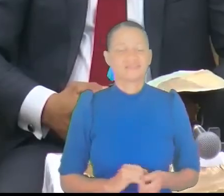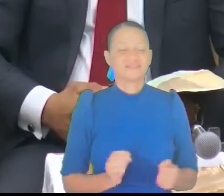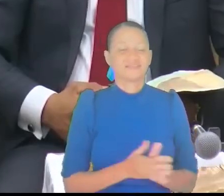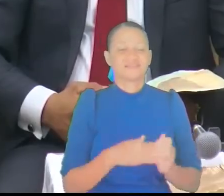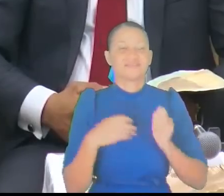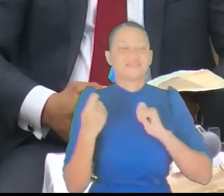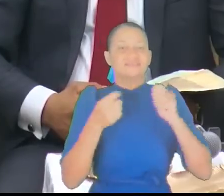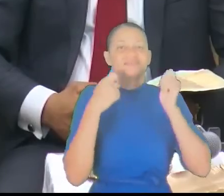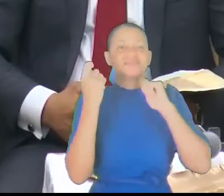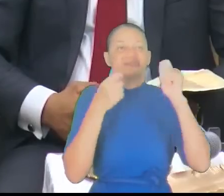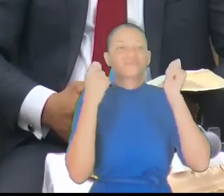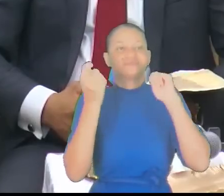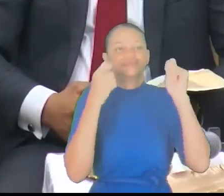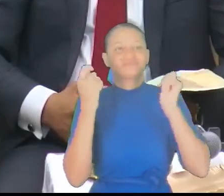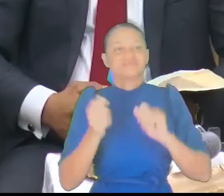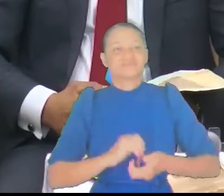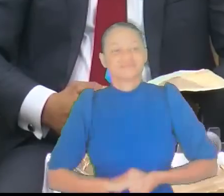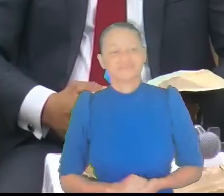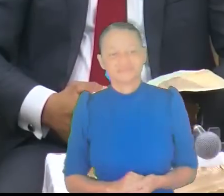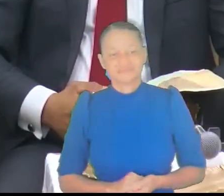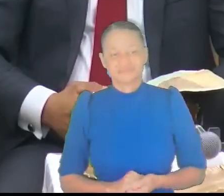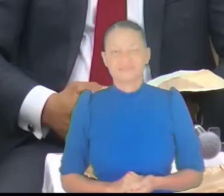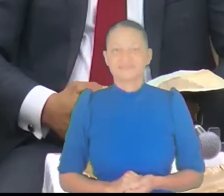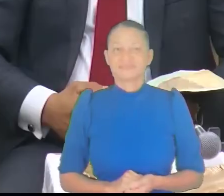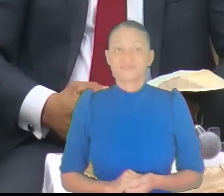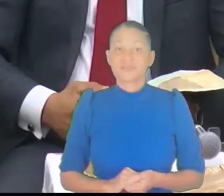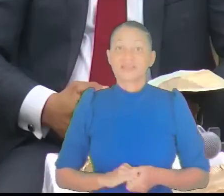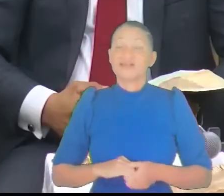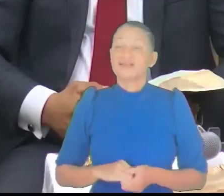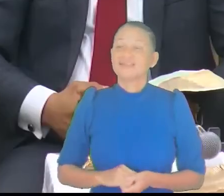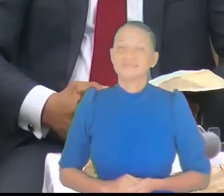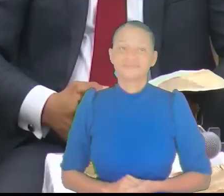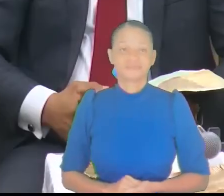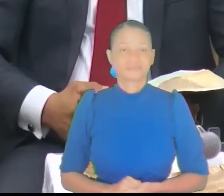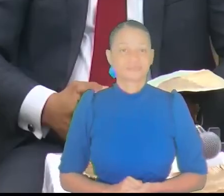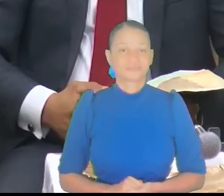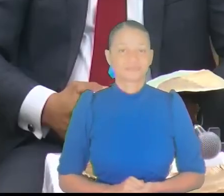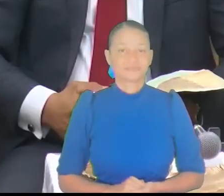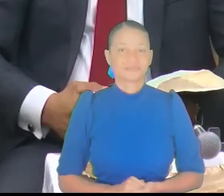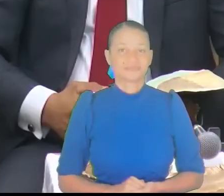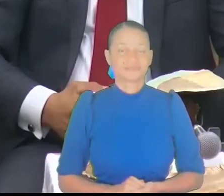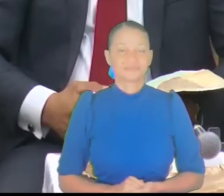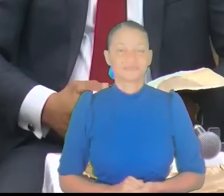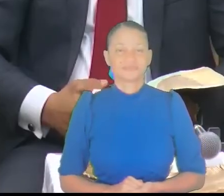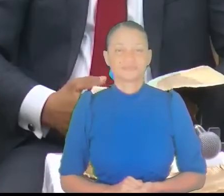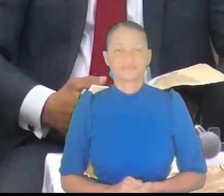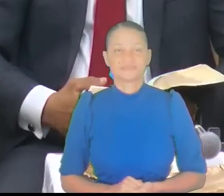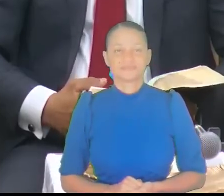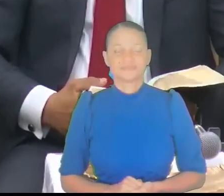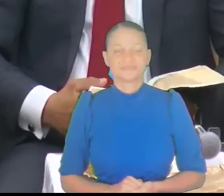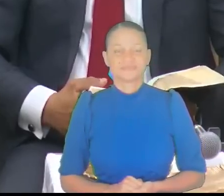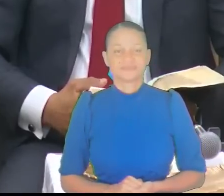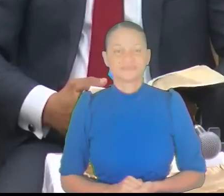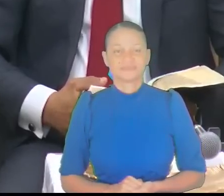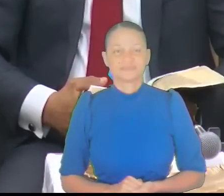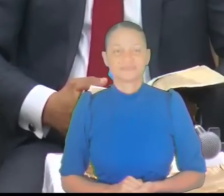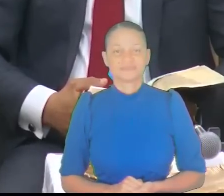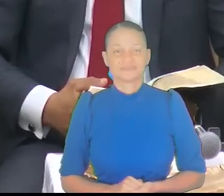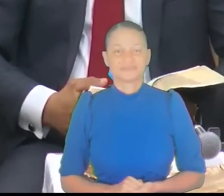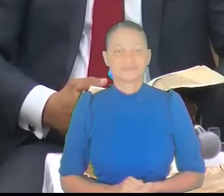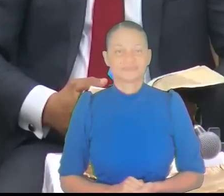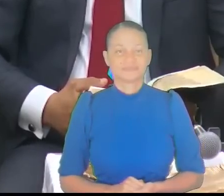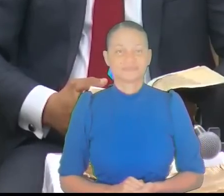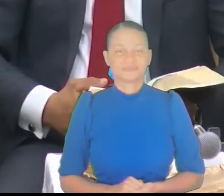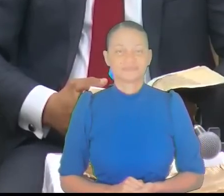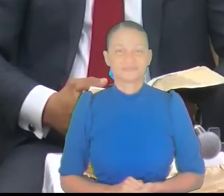Aleluia. Se tudo fosse a mesma coisa o tempo todo, você não seria lua, seu ministério não seria lua, seu